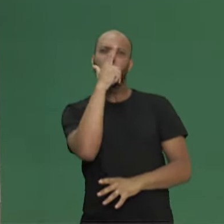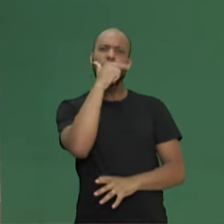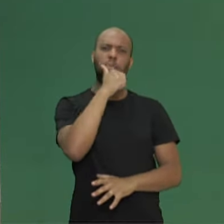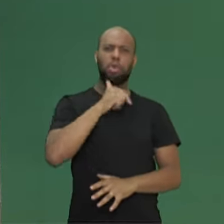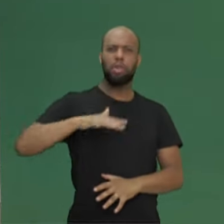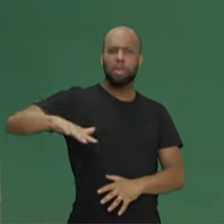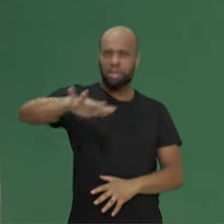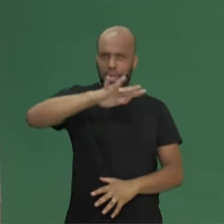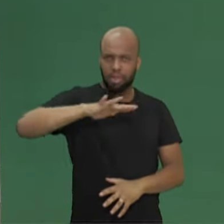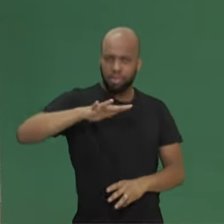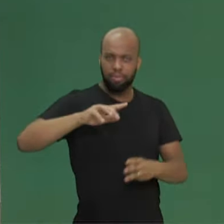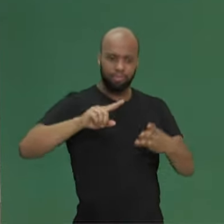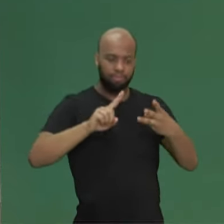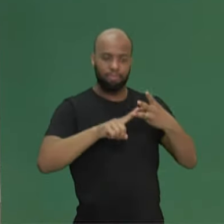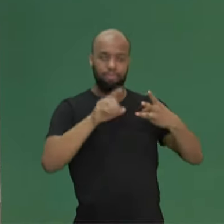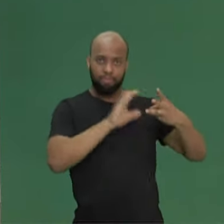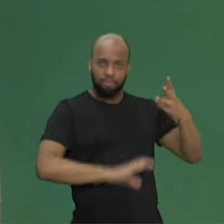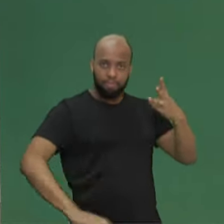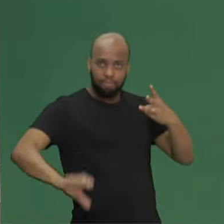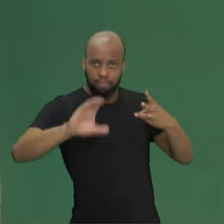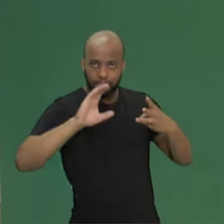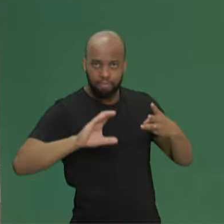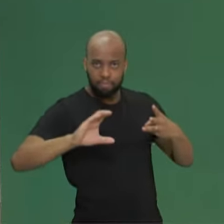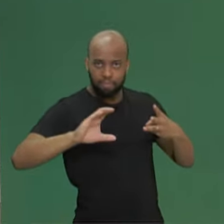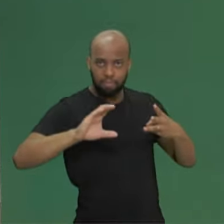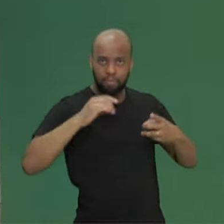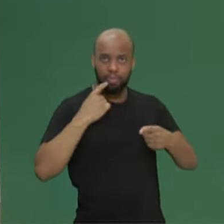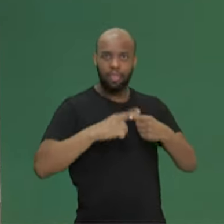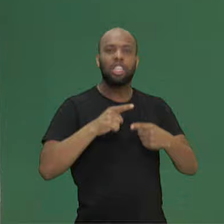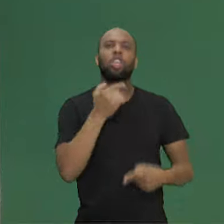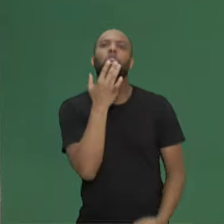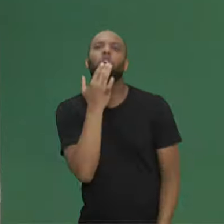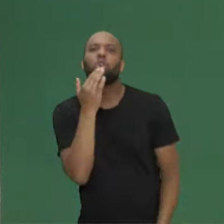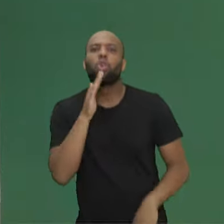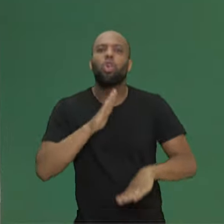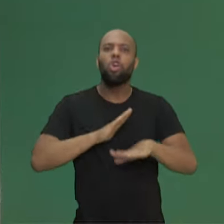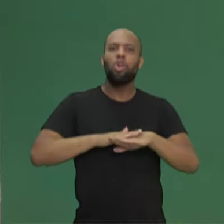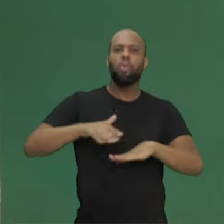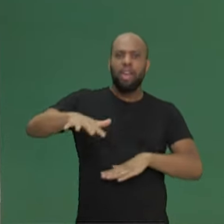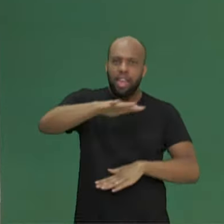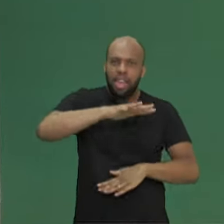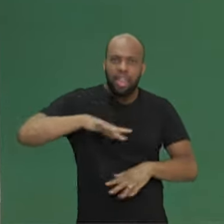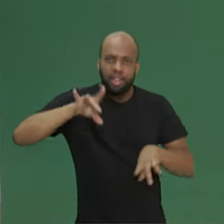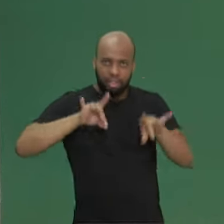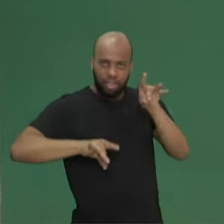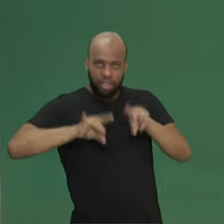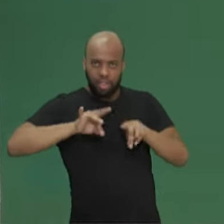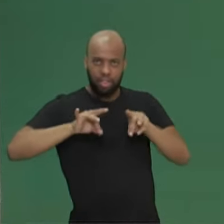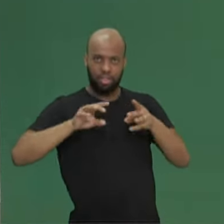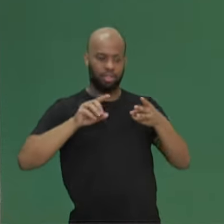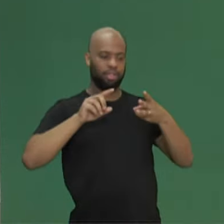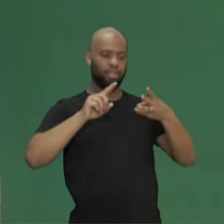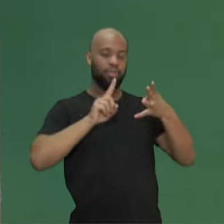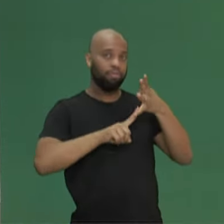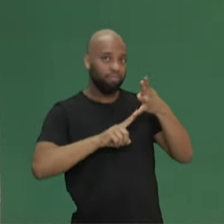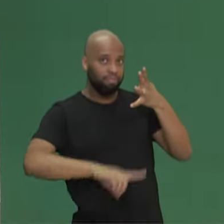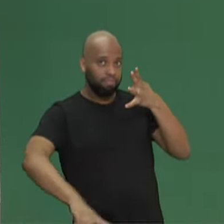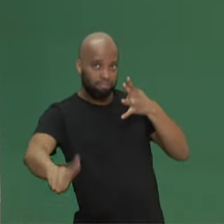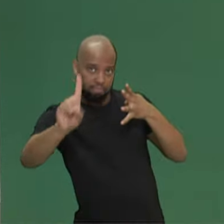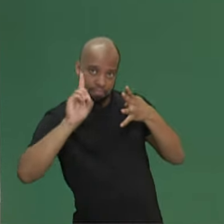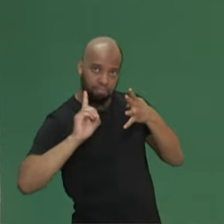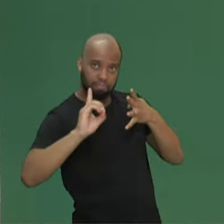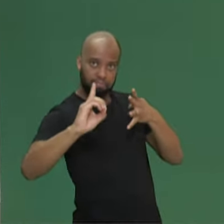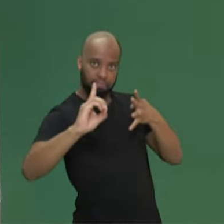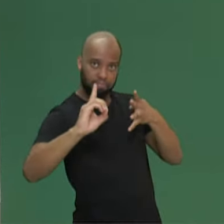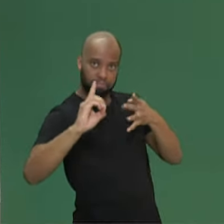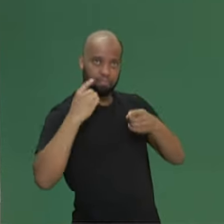dramática. Letra C. Para deixar colorida a cena teatral. Letra D. Para definir